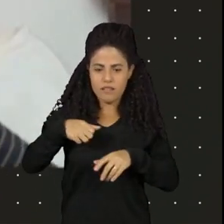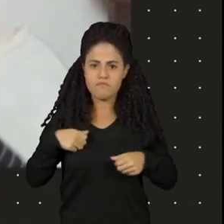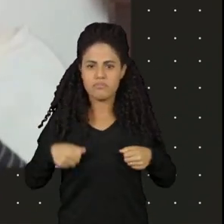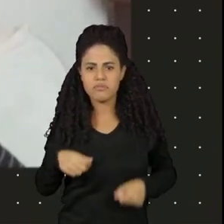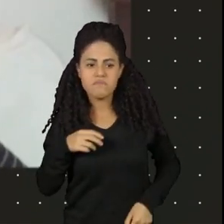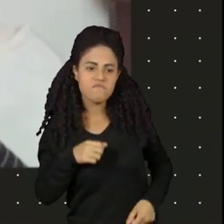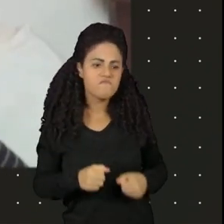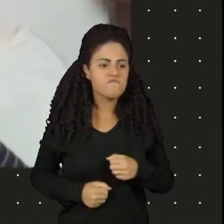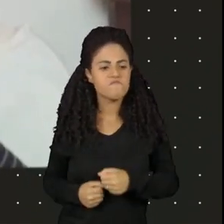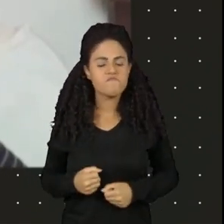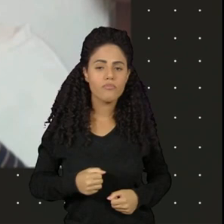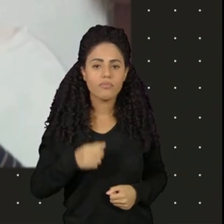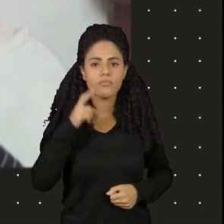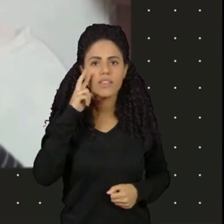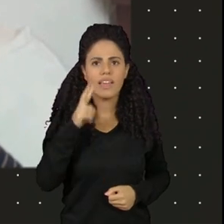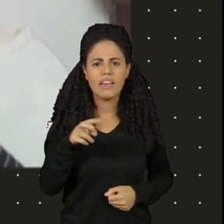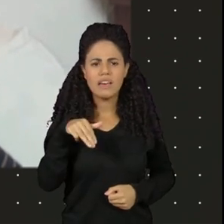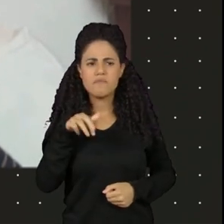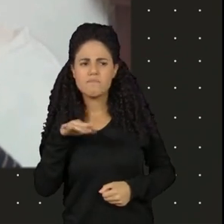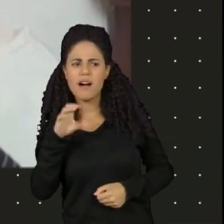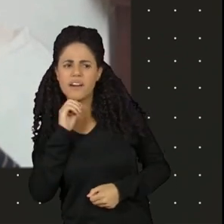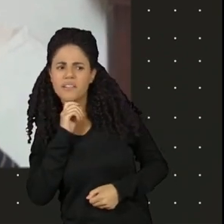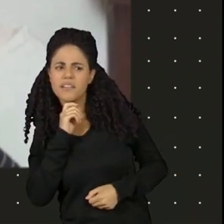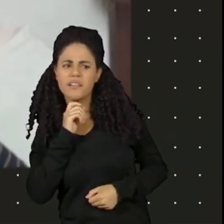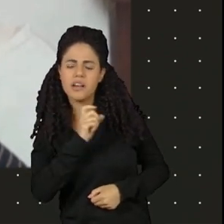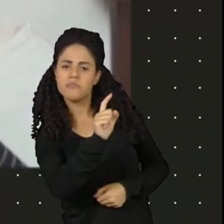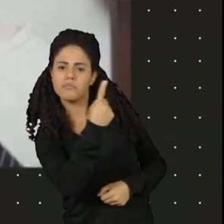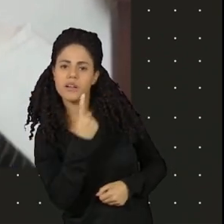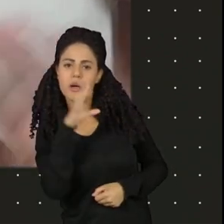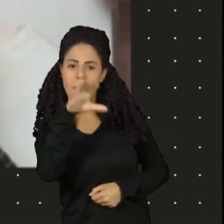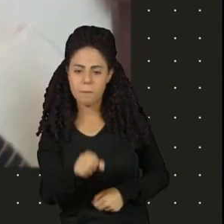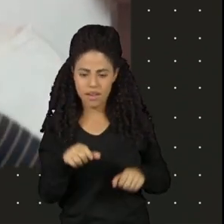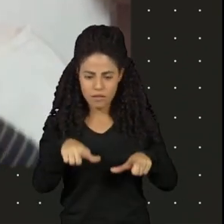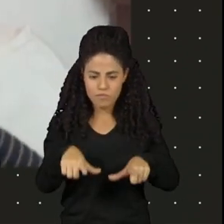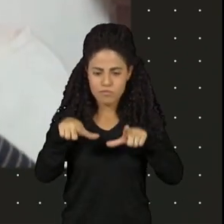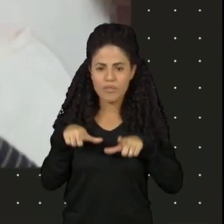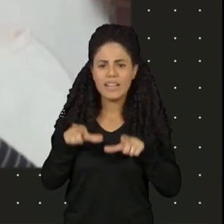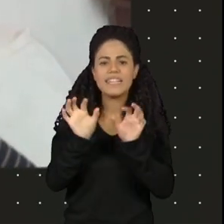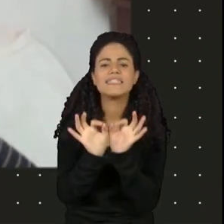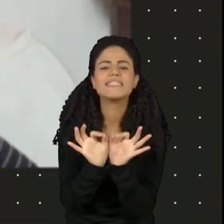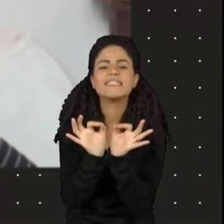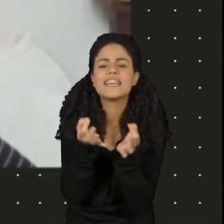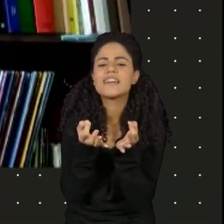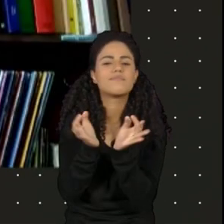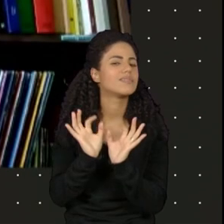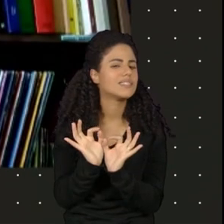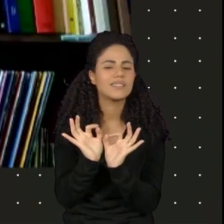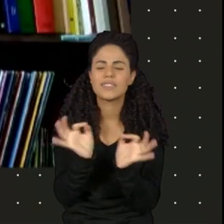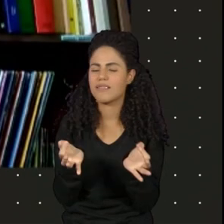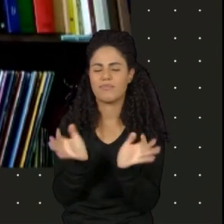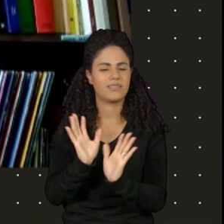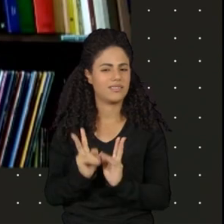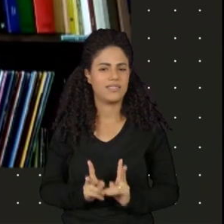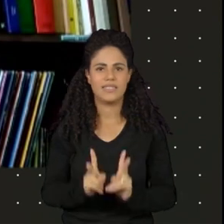de falar. Era o Marião lá na minha mesa para pegar os convites. Era só isso de reverência que ele tinha. Eu acho